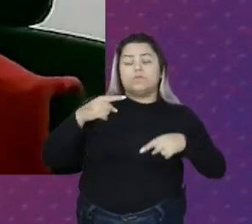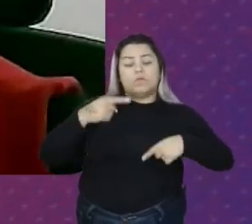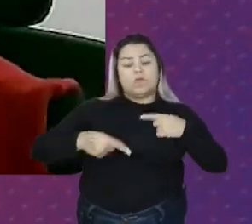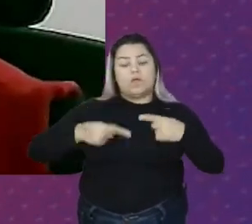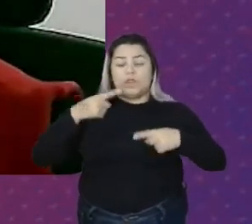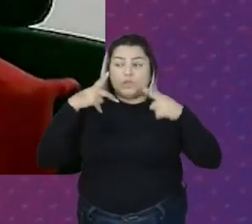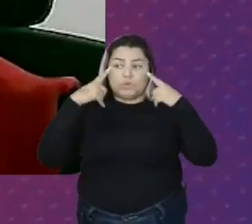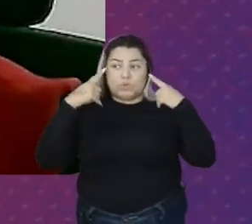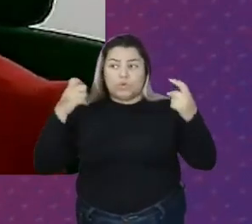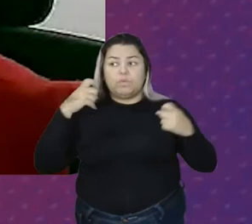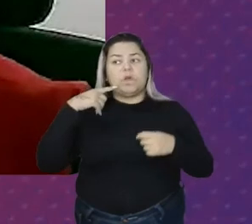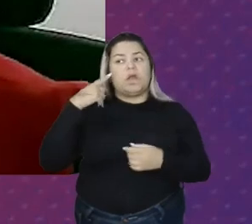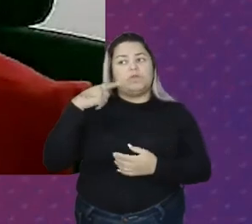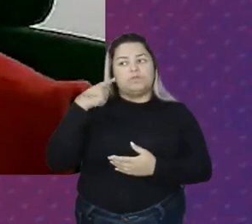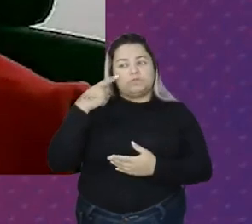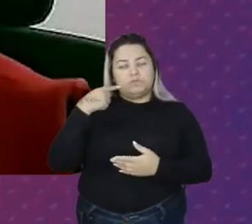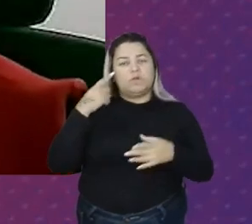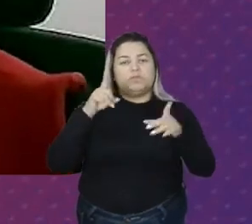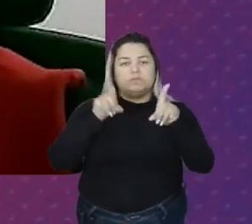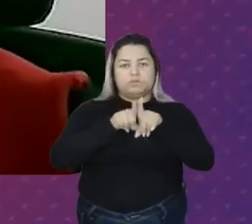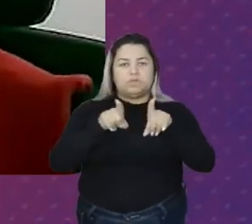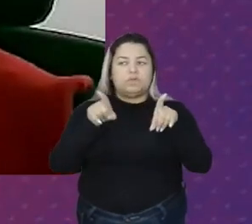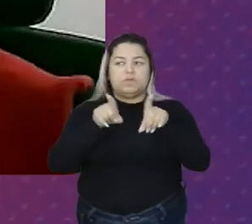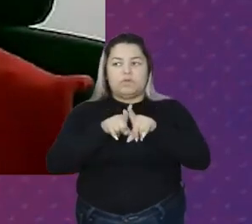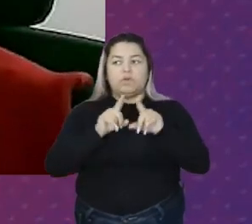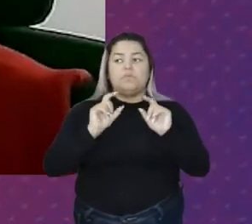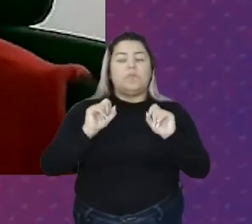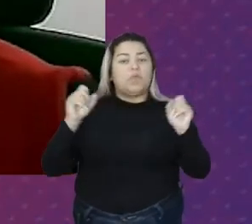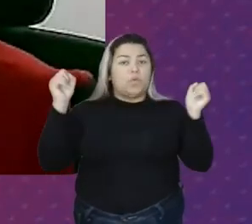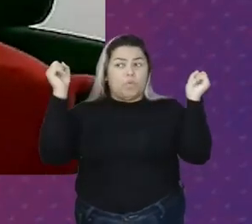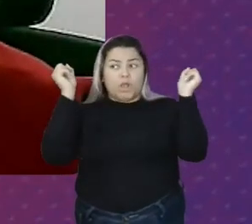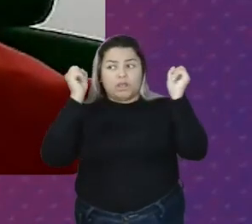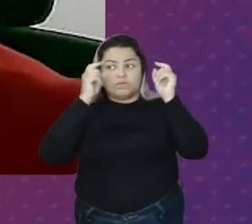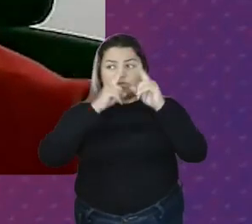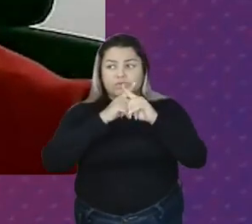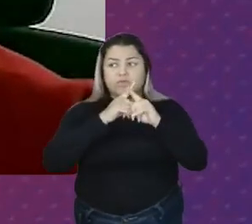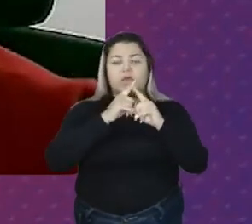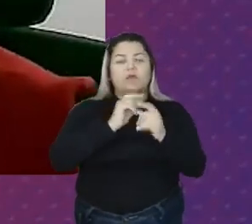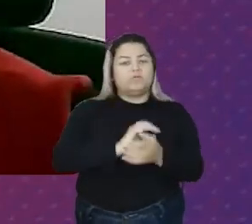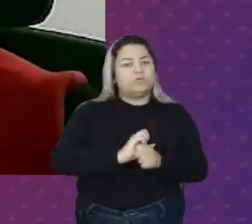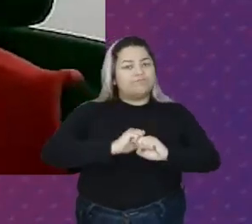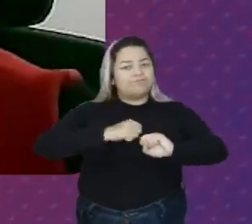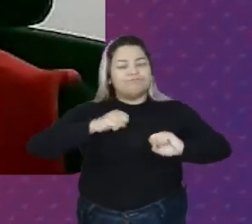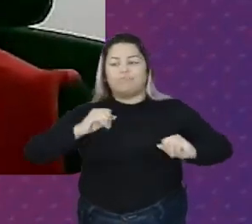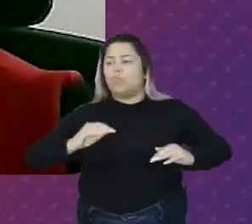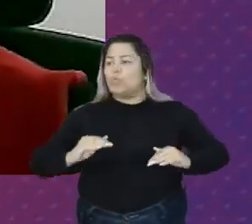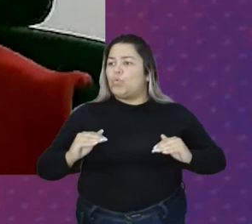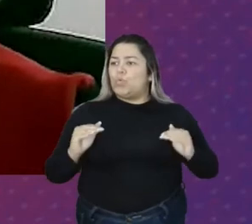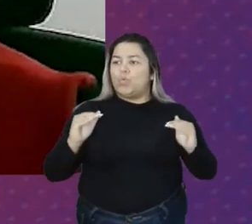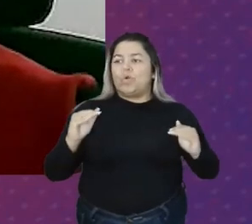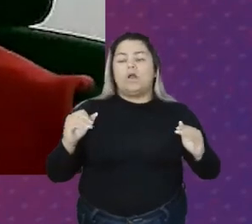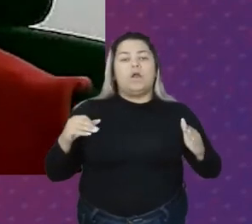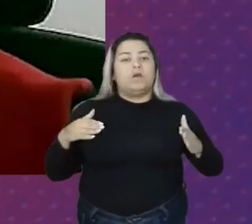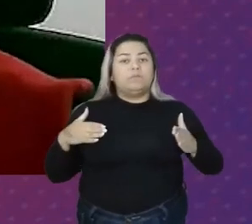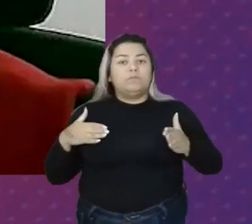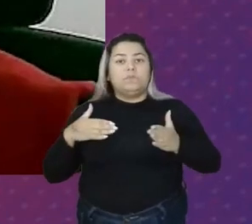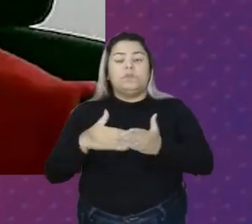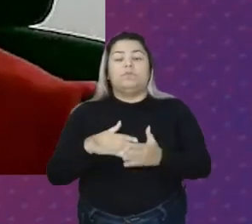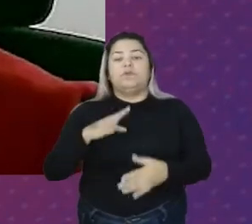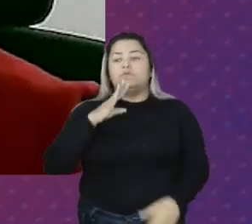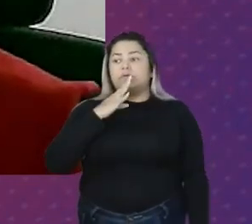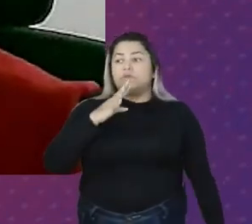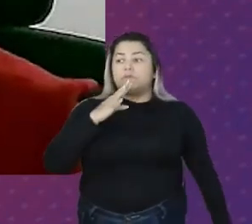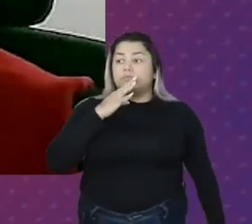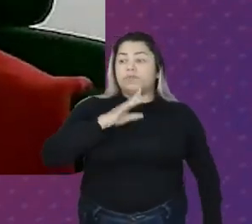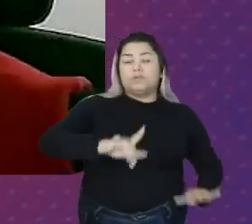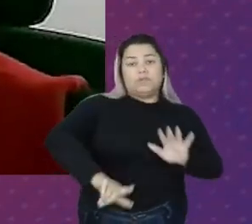como advogada também, que há uma dificuldade ainda muito grande no entendimento, no conhecimento desta